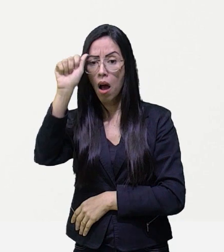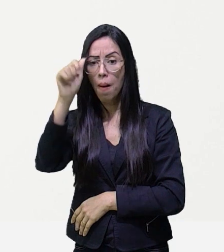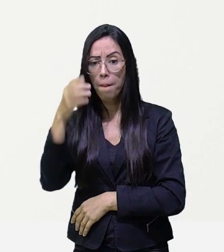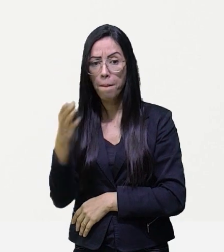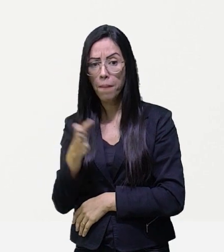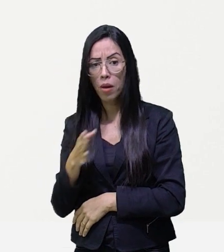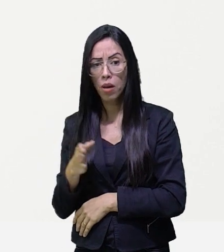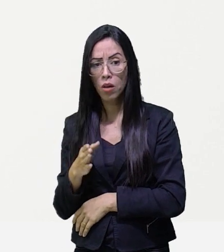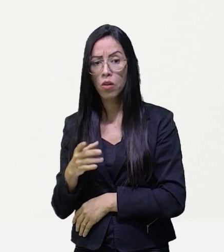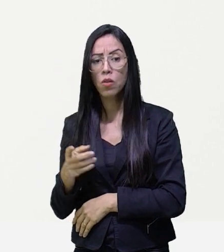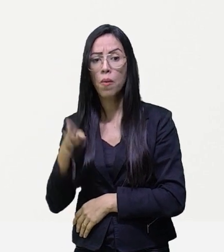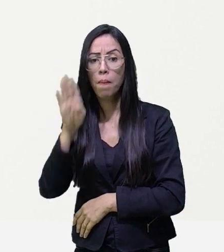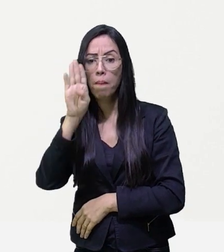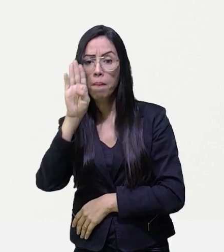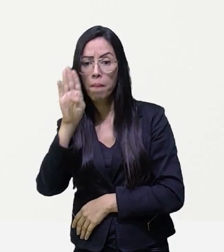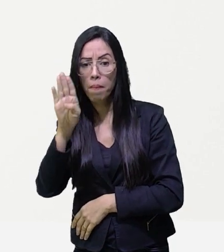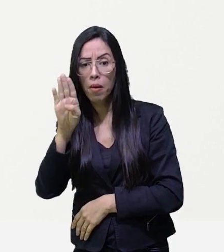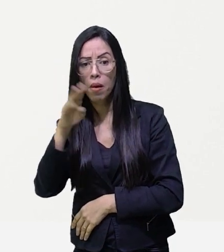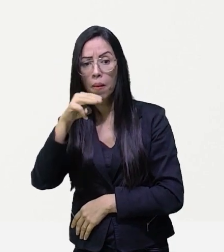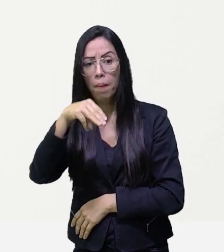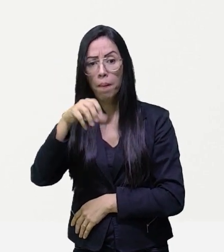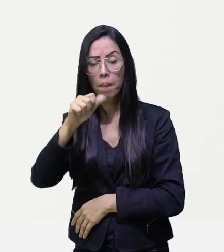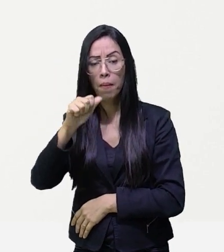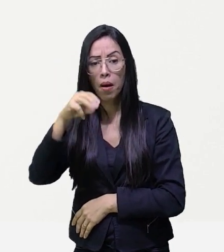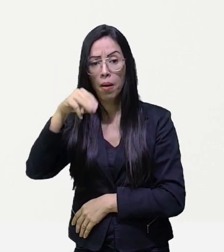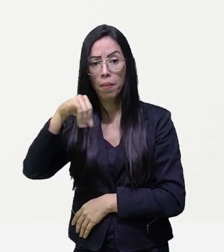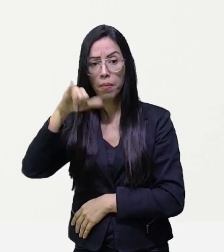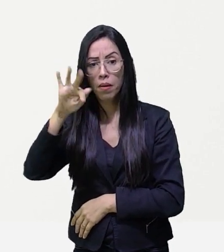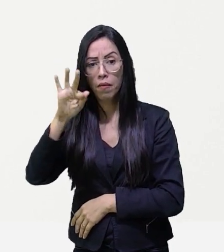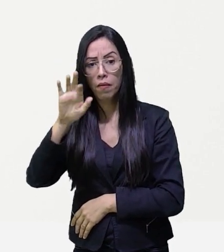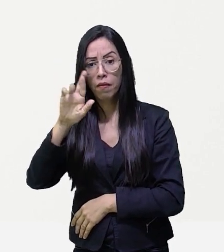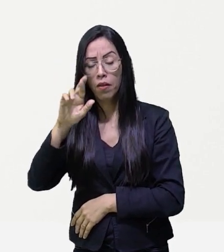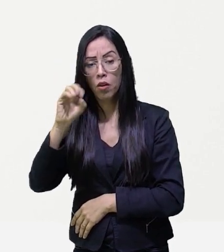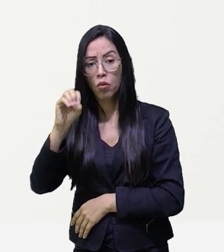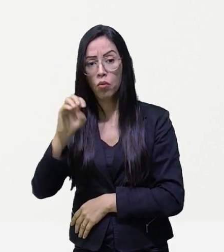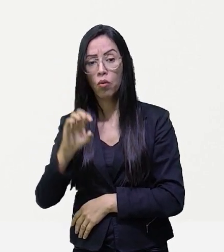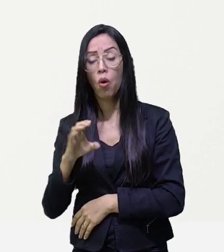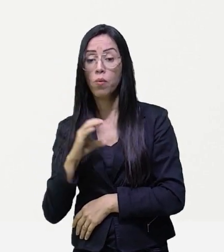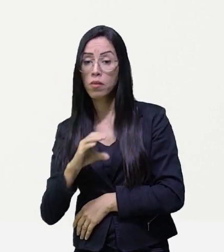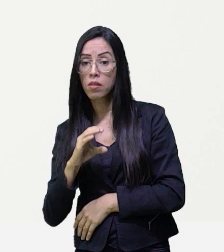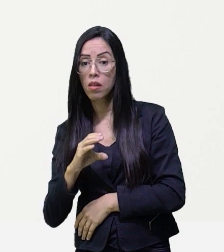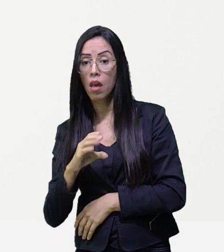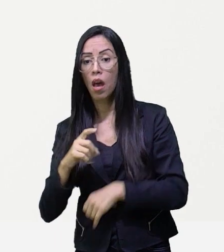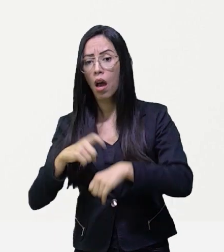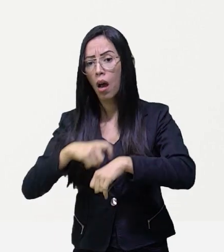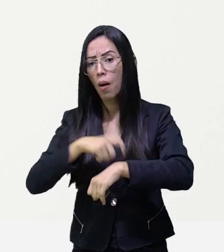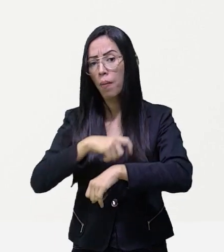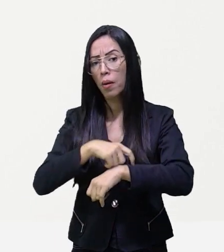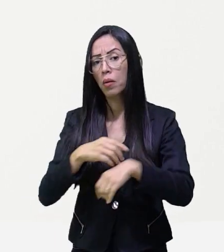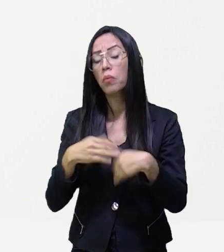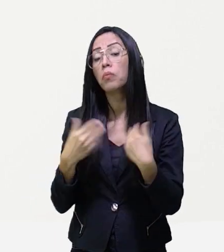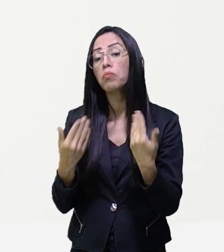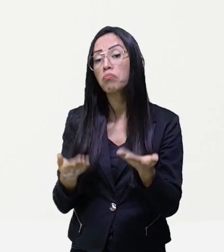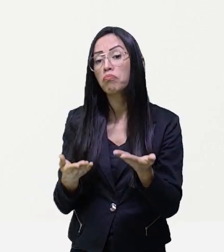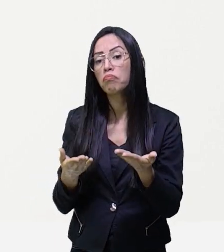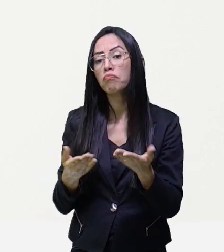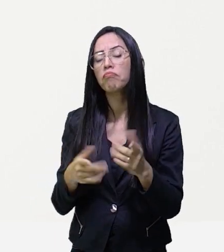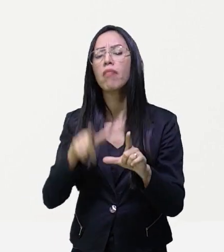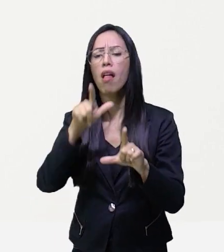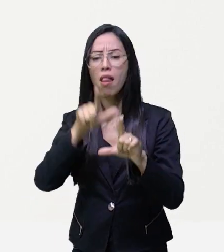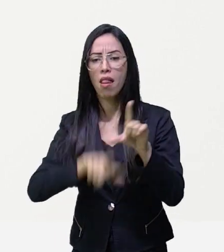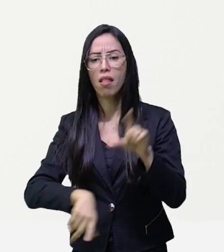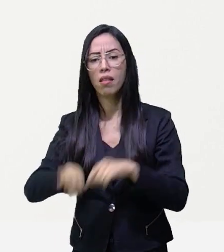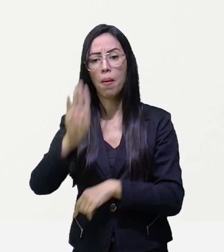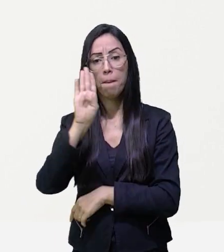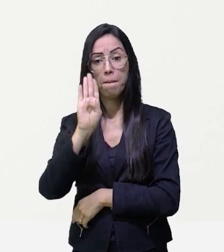mamíferos ou camarões? O que vocês marcaram aí? Vamos verificar. Crianças, aqui, ó. Letra D.